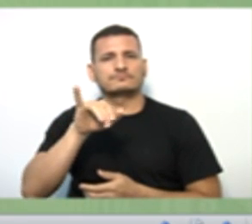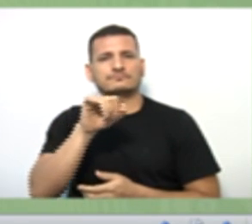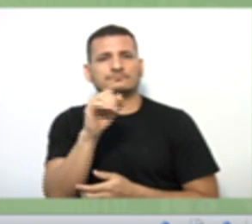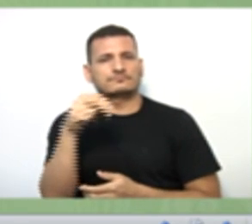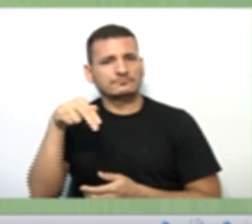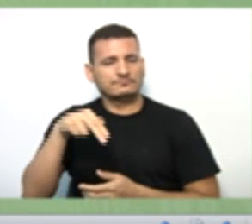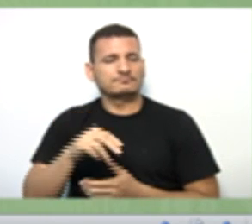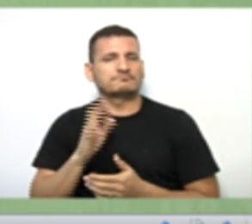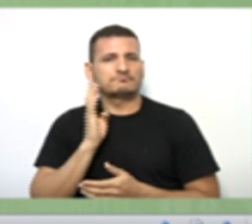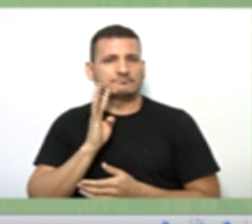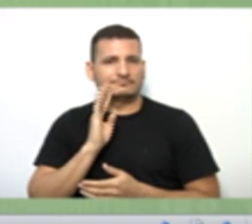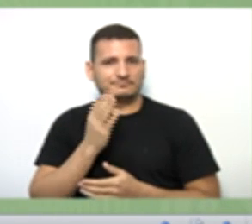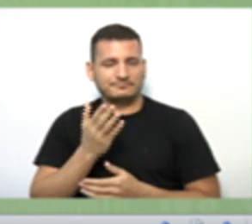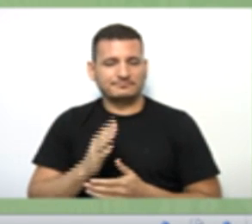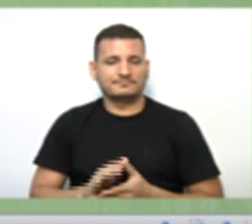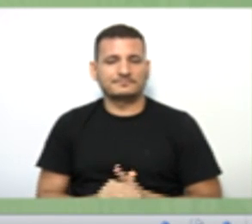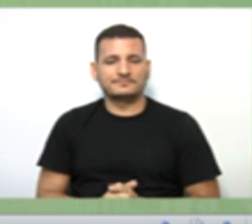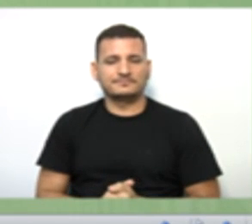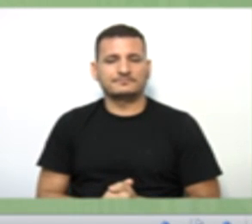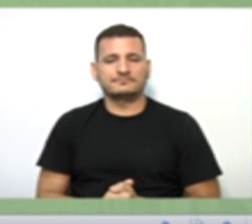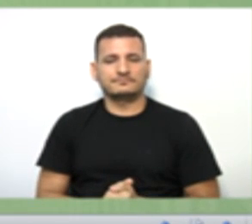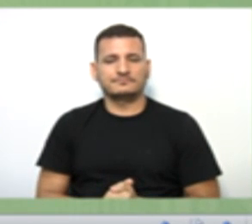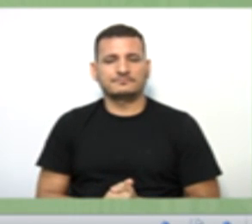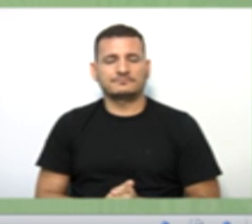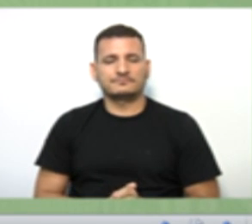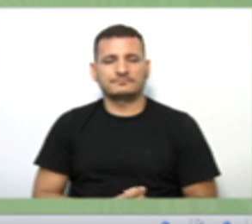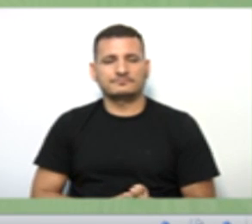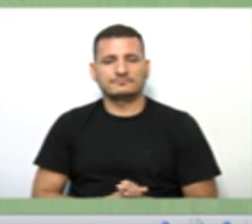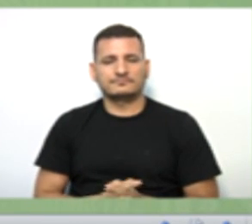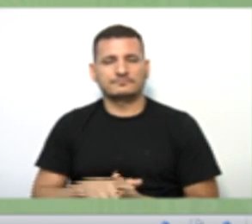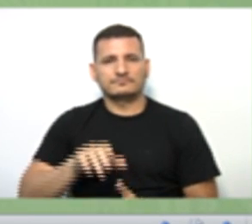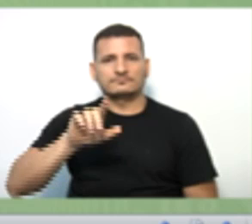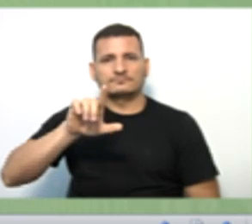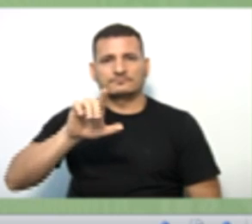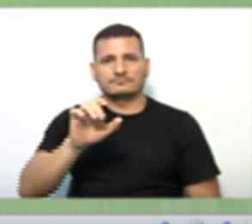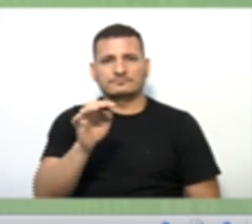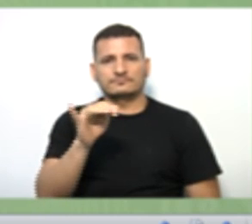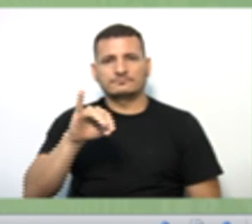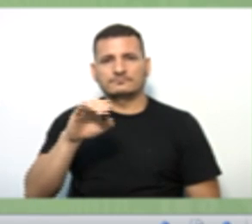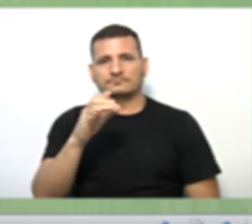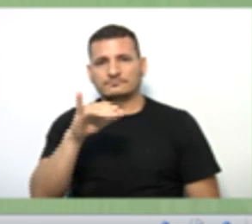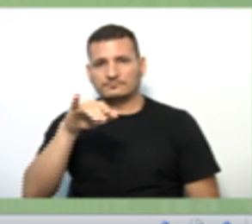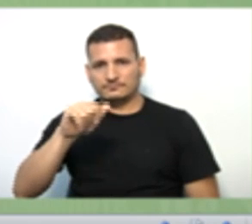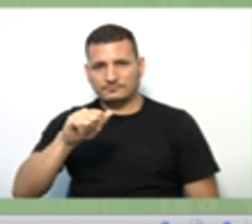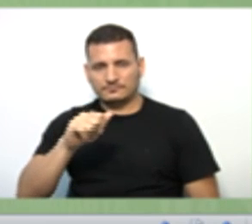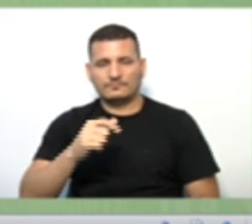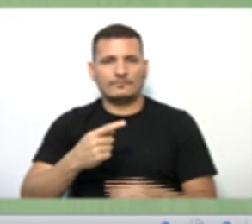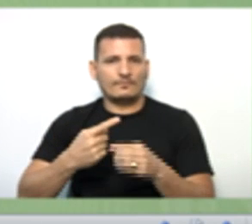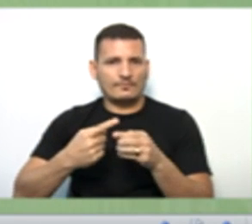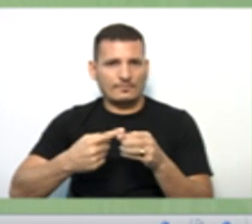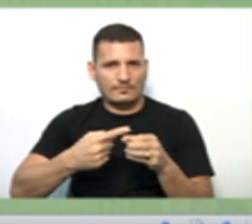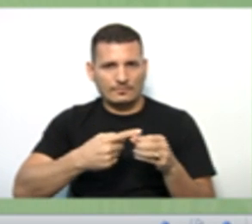Rickson. Legal, Rickson. Tem mais alguém, professor? A Letícia, de Cujubim,